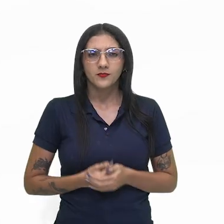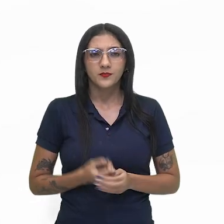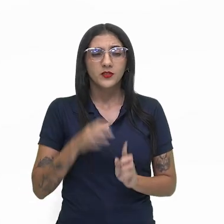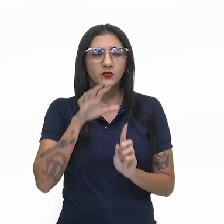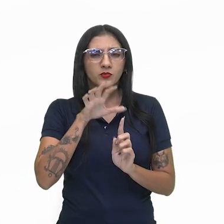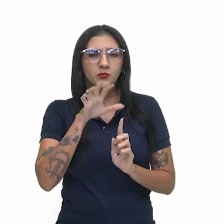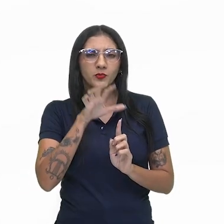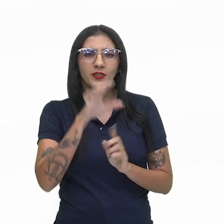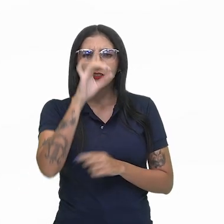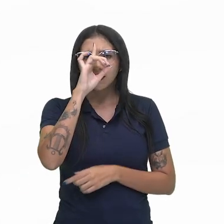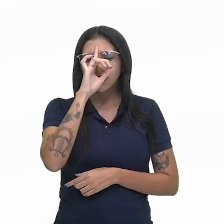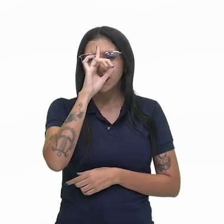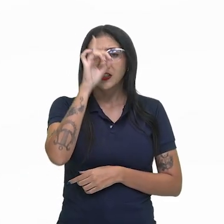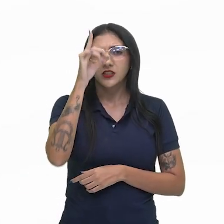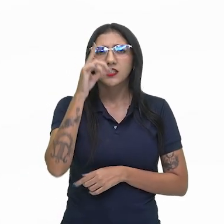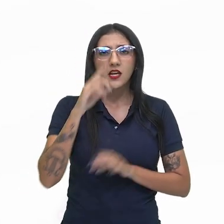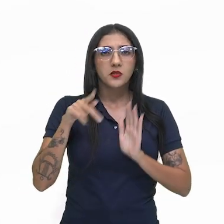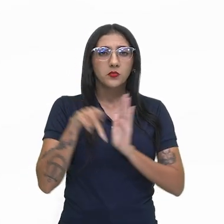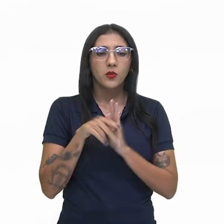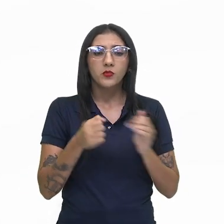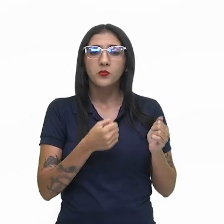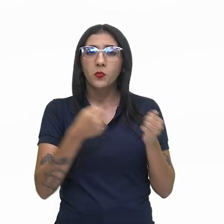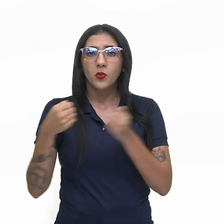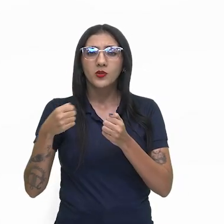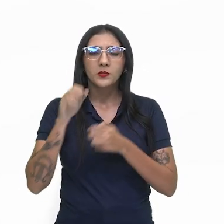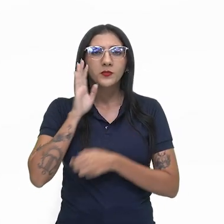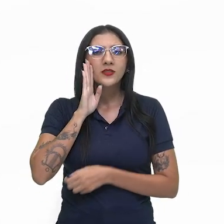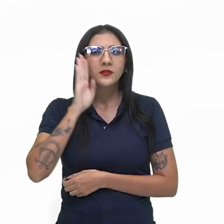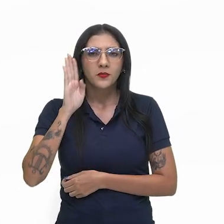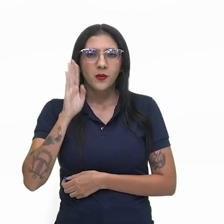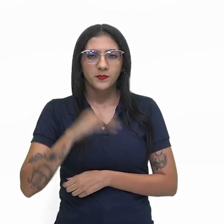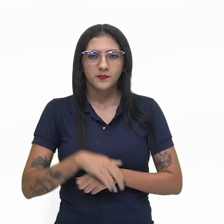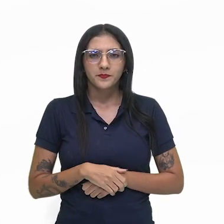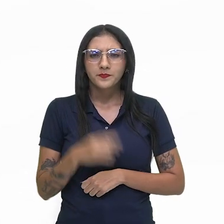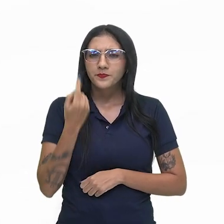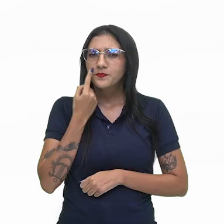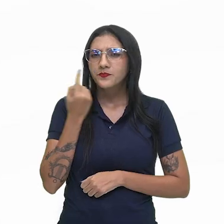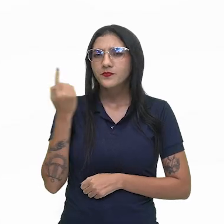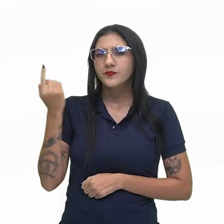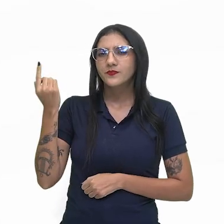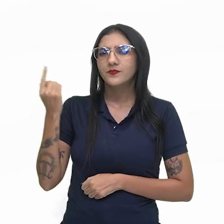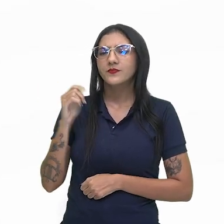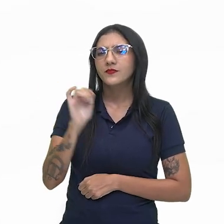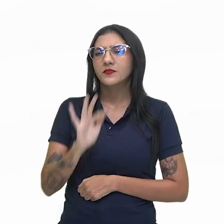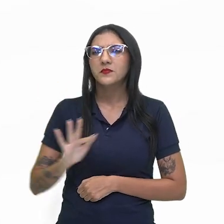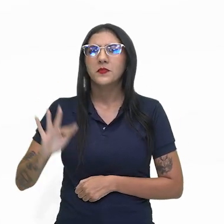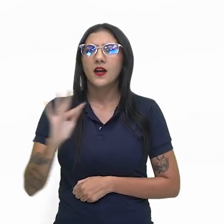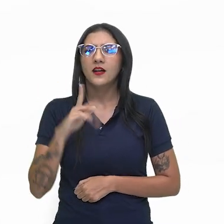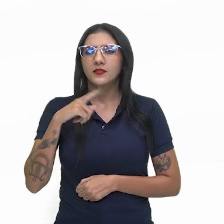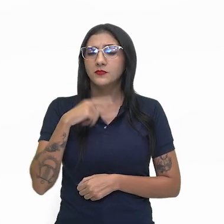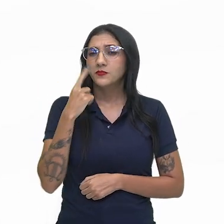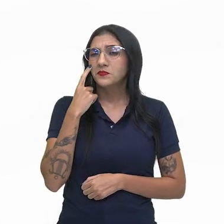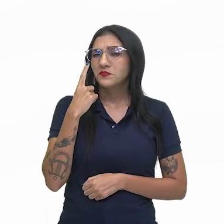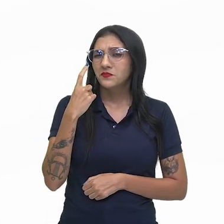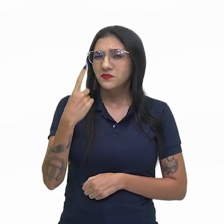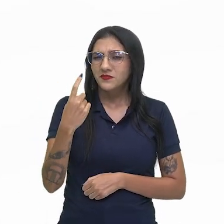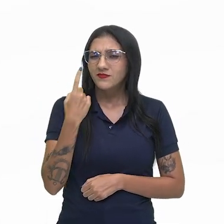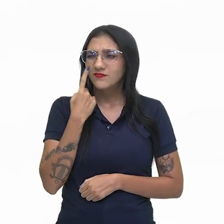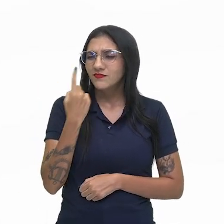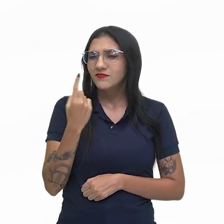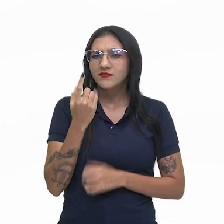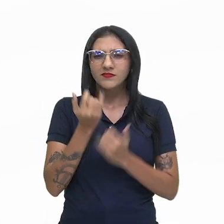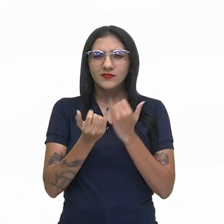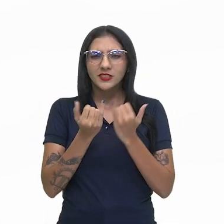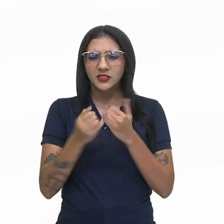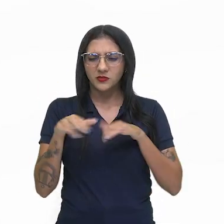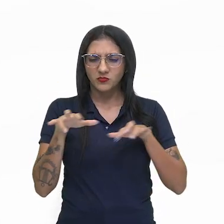das ideias formuladas pelo poder dominante. Vocês estão vendo aí essa imagem bem interessante, né? Aquelas mãozinhas controlando ali